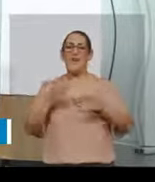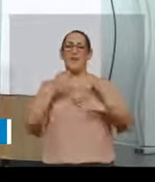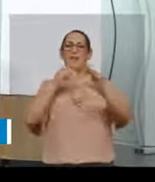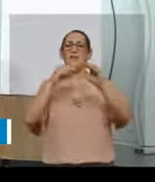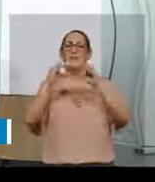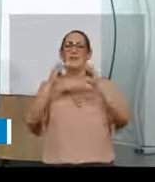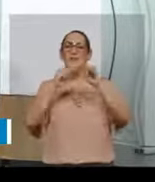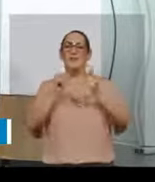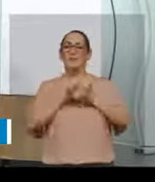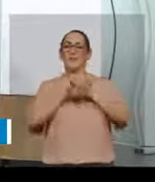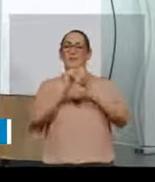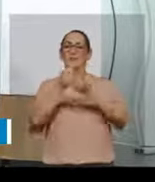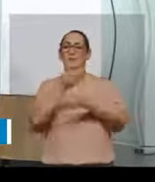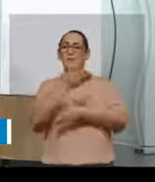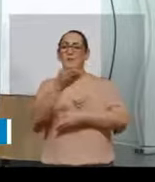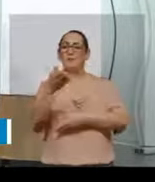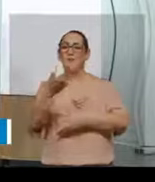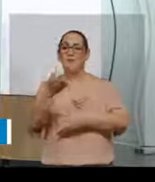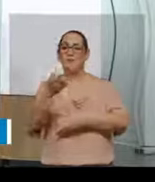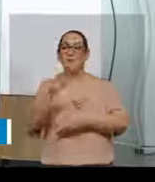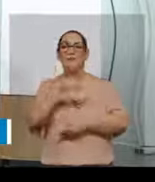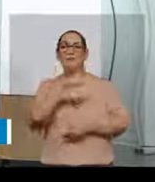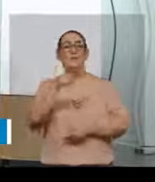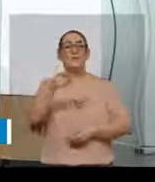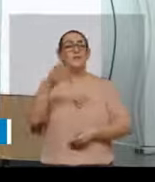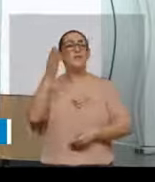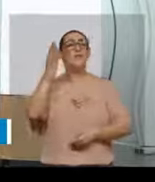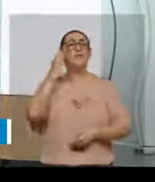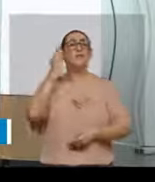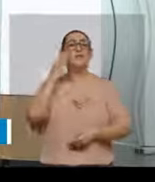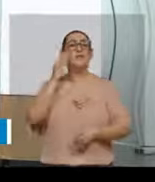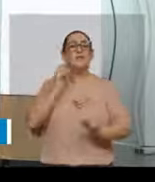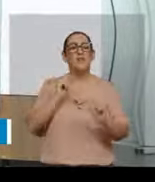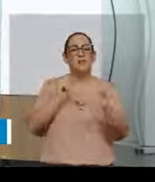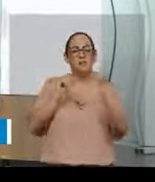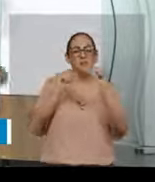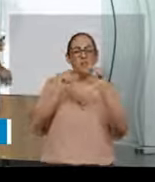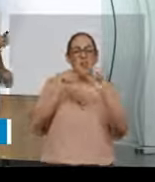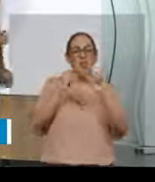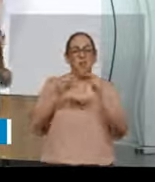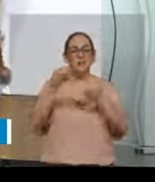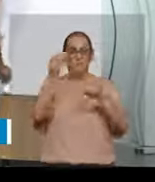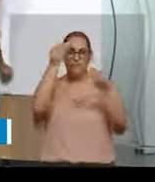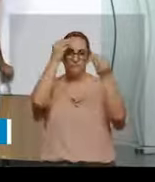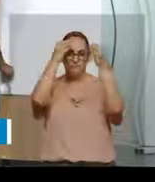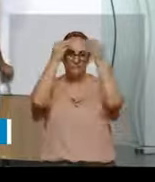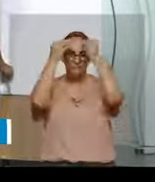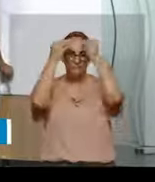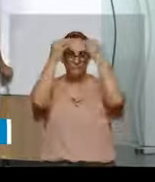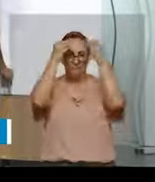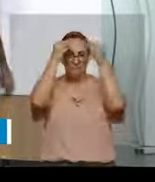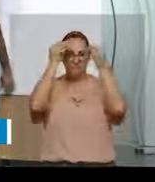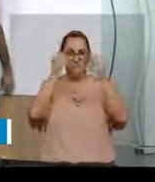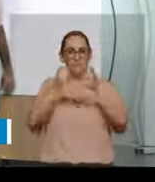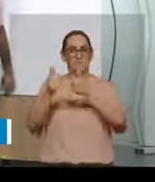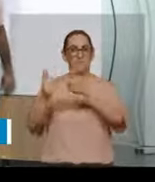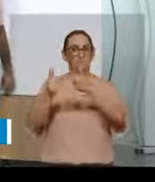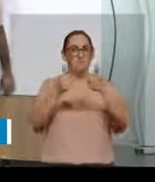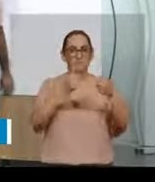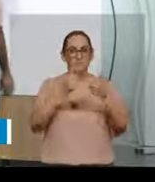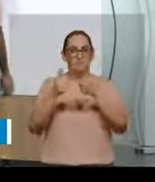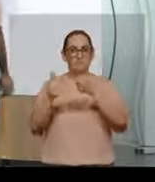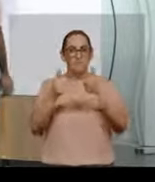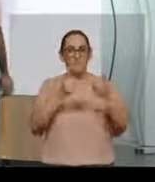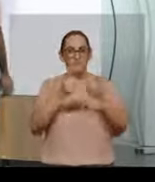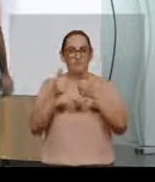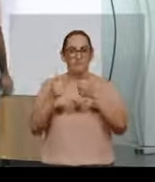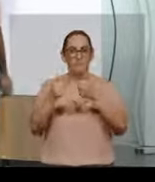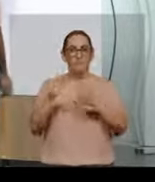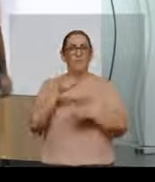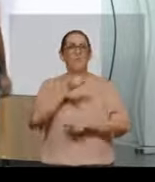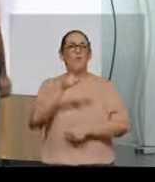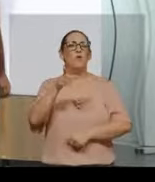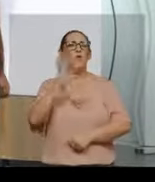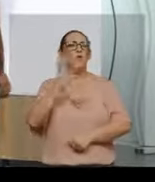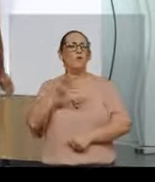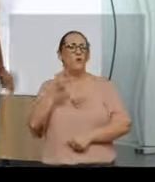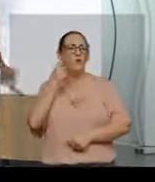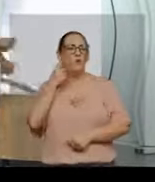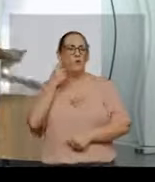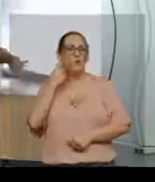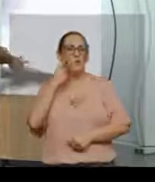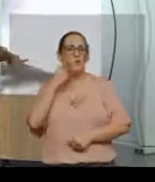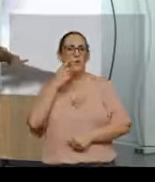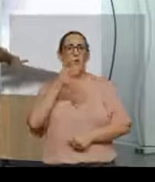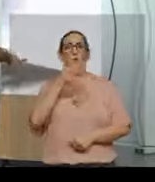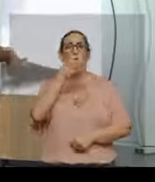e conseguir guardar e assemelhar essas características desses grupos vegetais. Tranquilo? Quem aí já ouviu aquela música do